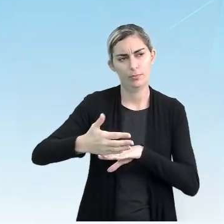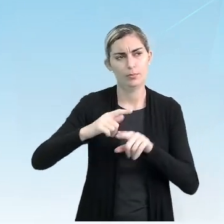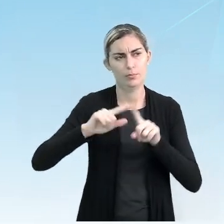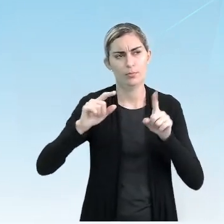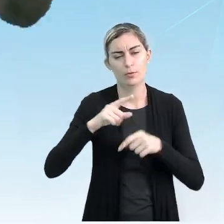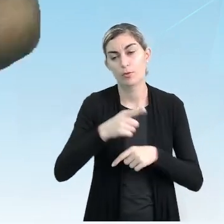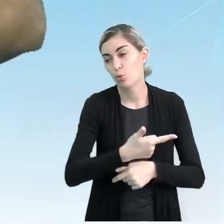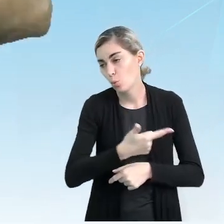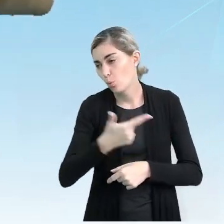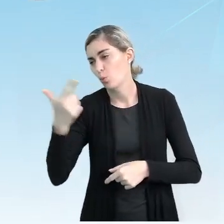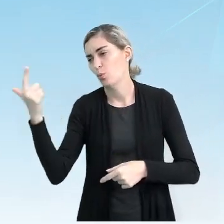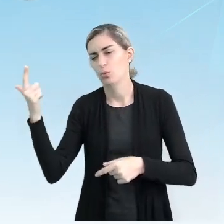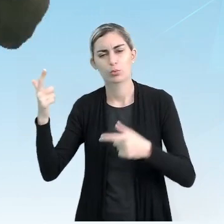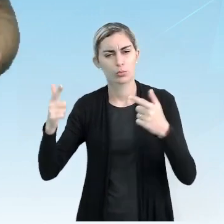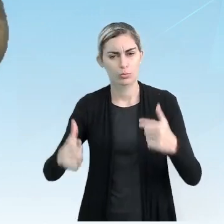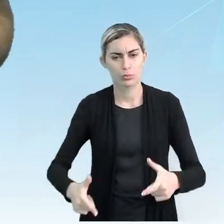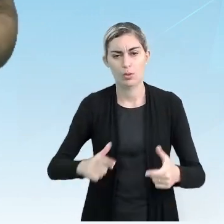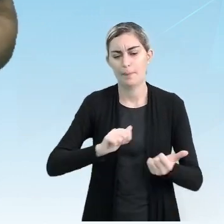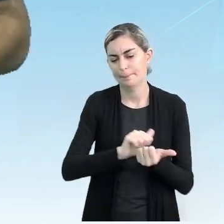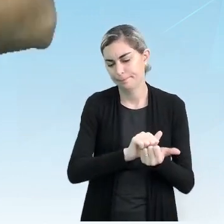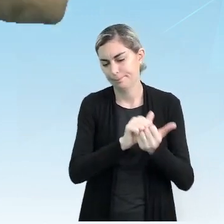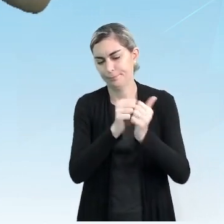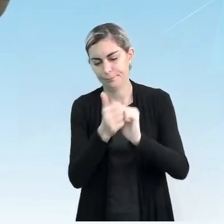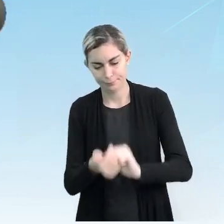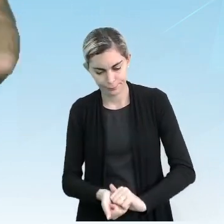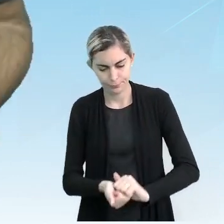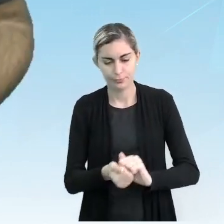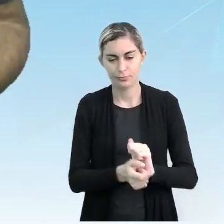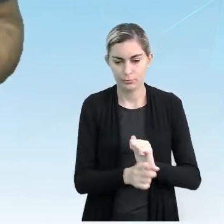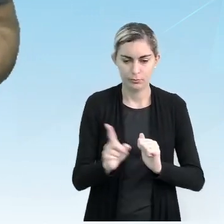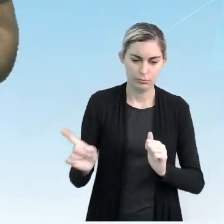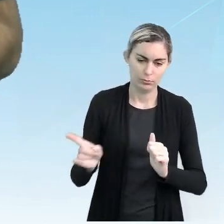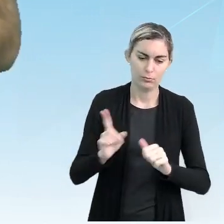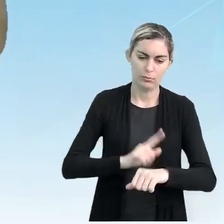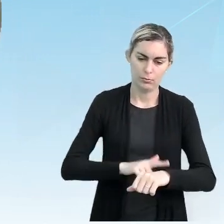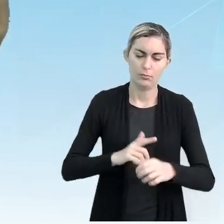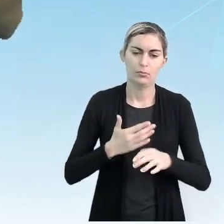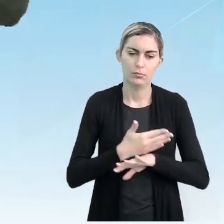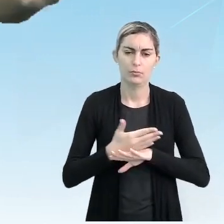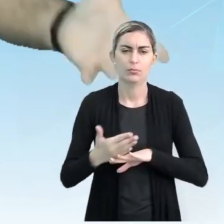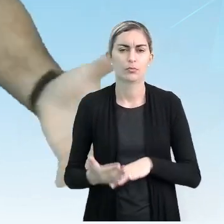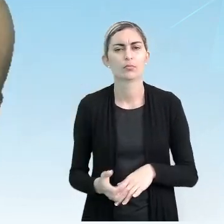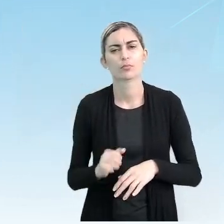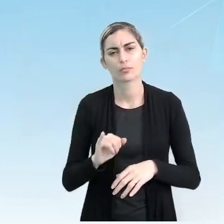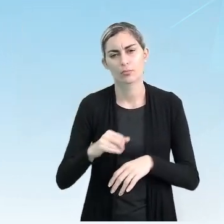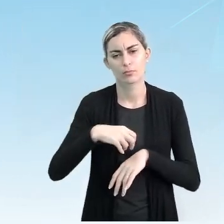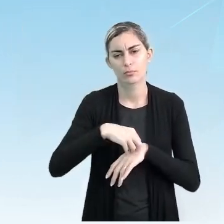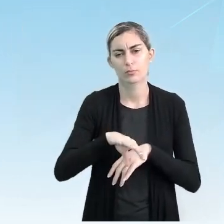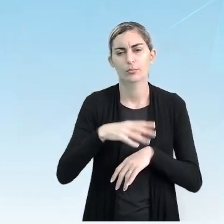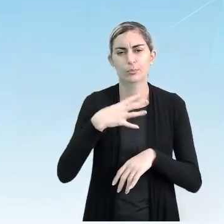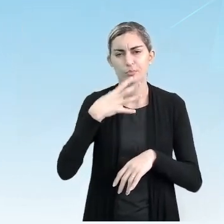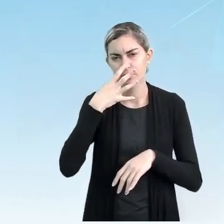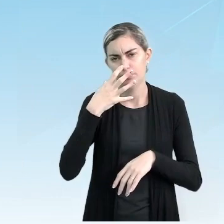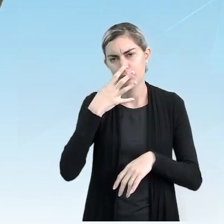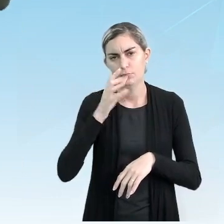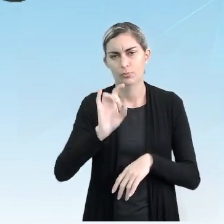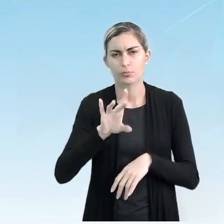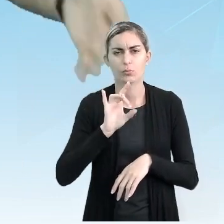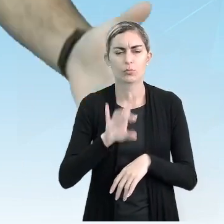um outro espaço, você passa a se adaptar àquele espaço e você passa a ter um outro tipo de costume. Isso a gente observa não só com relação à